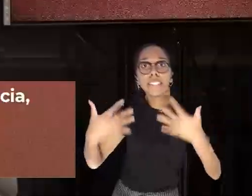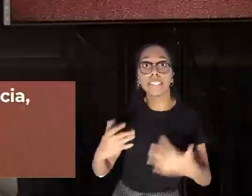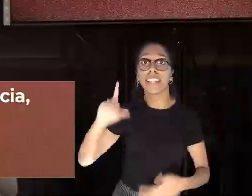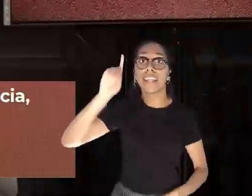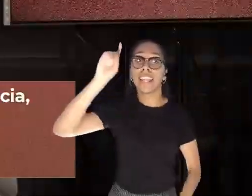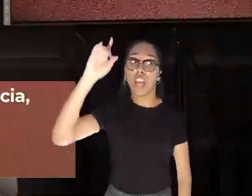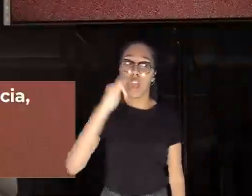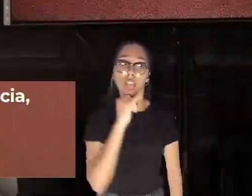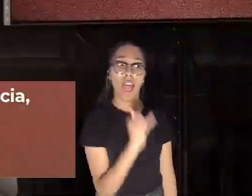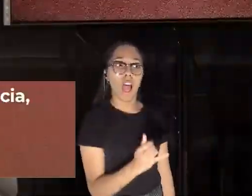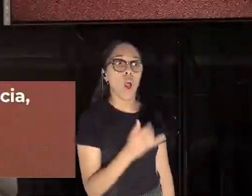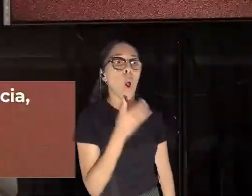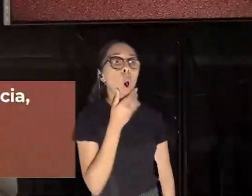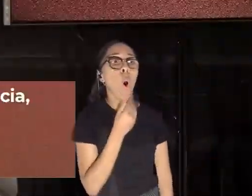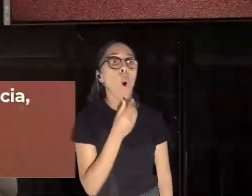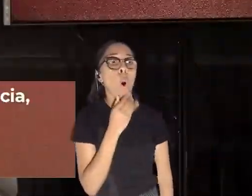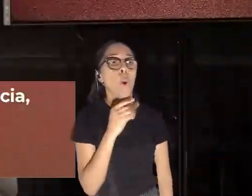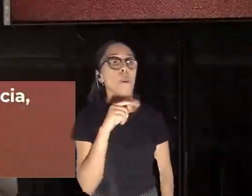Zorobabel.